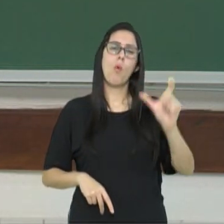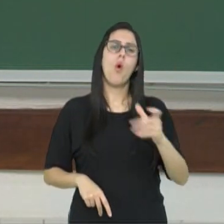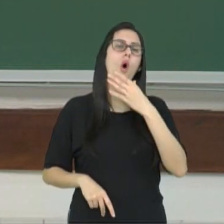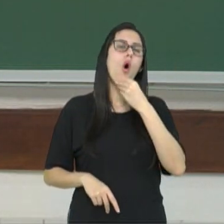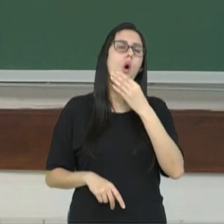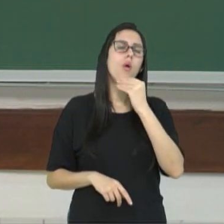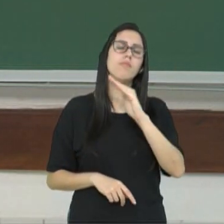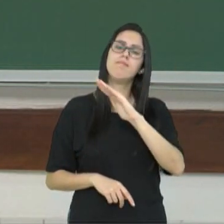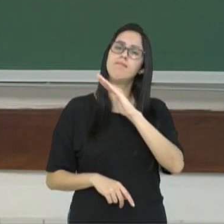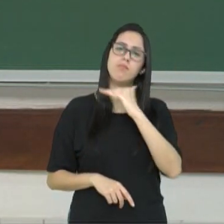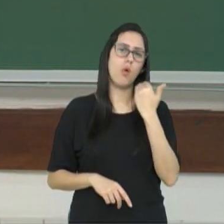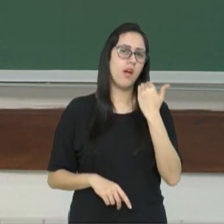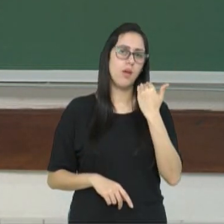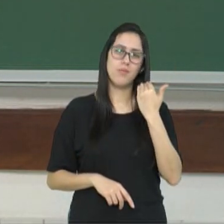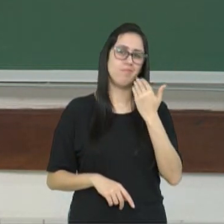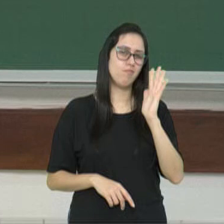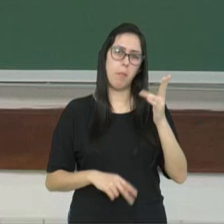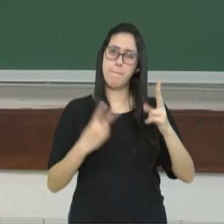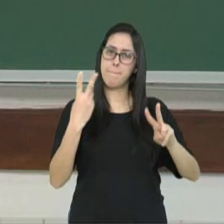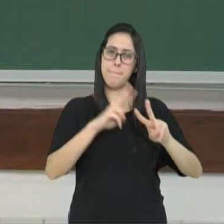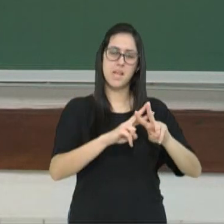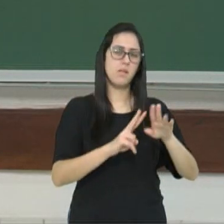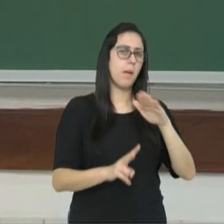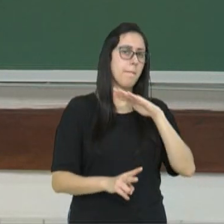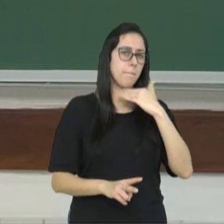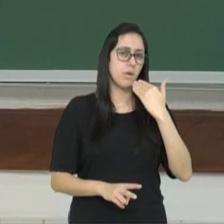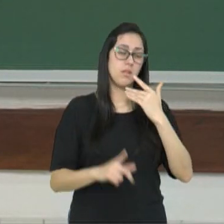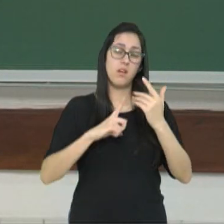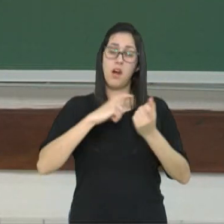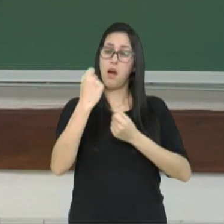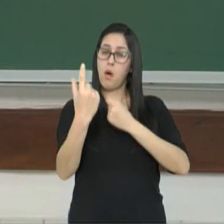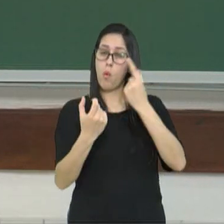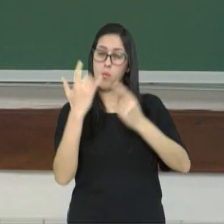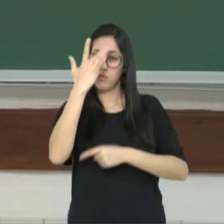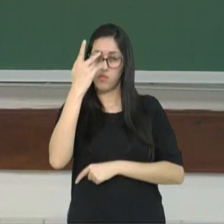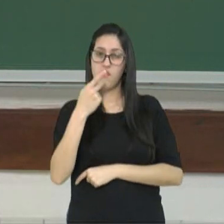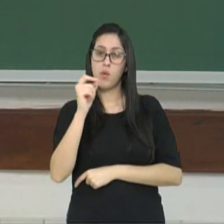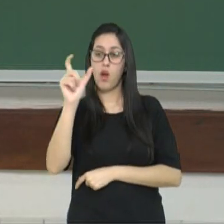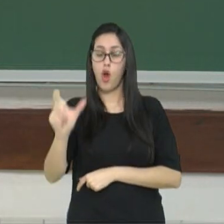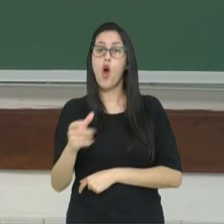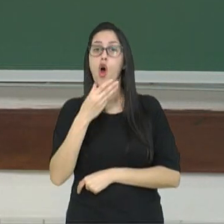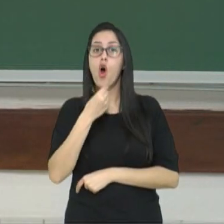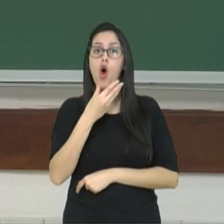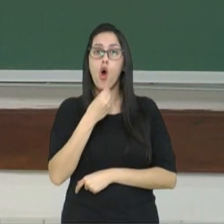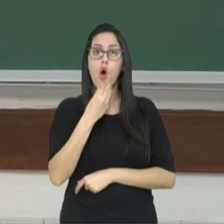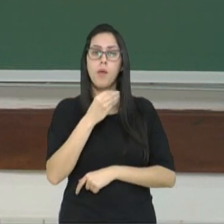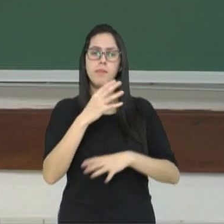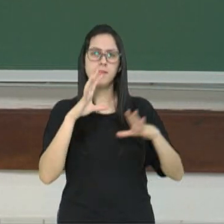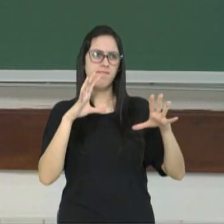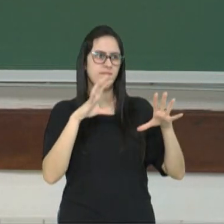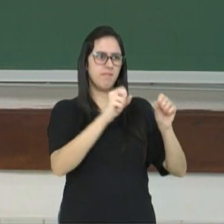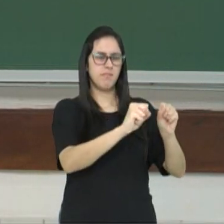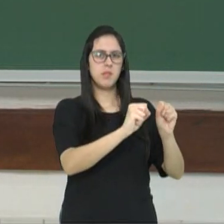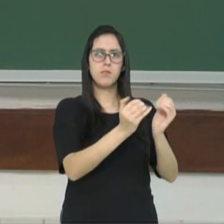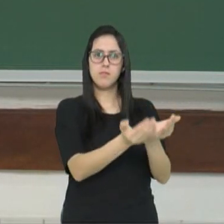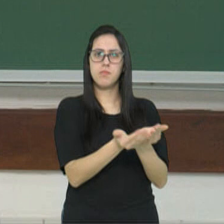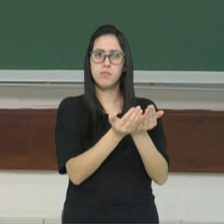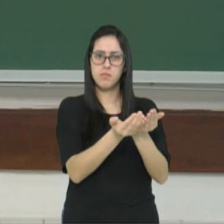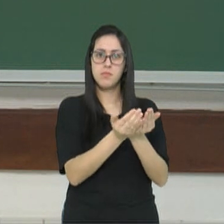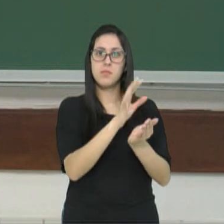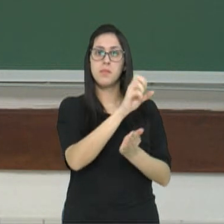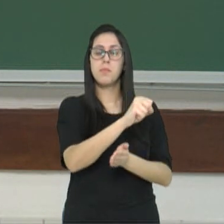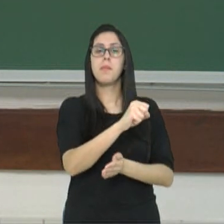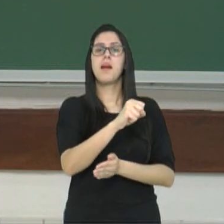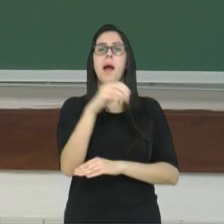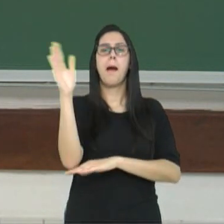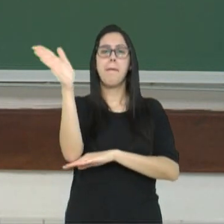prisão. Dizem as más línguas que ele apreendeu esse navio e ele pegou a bandeira do Brasil e colocou como tapetinho na